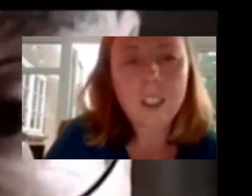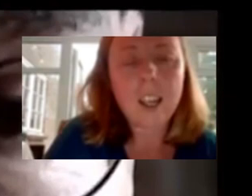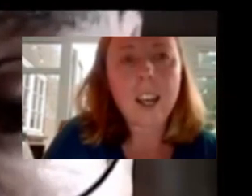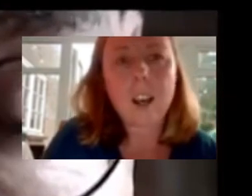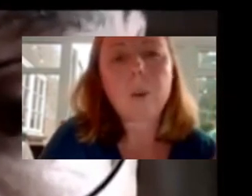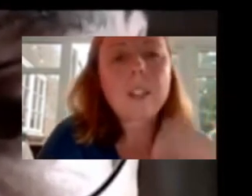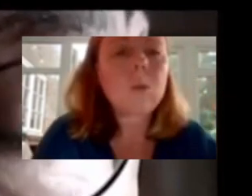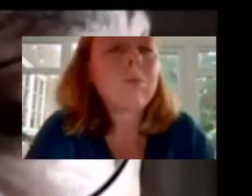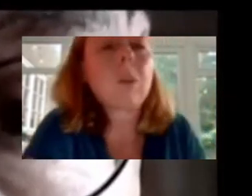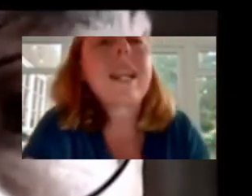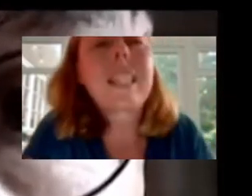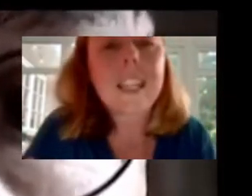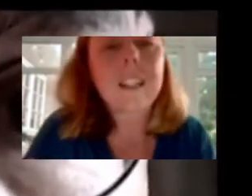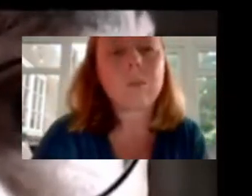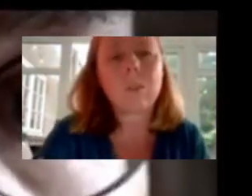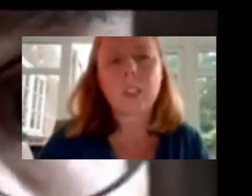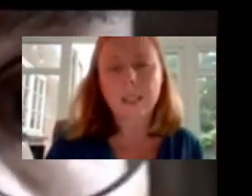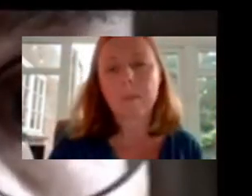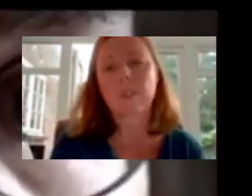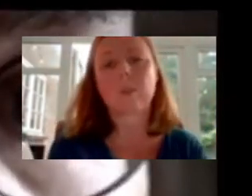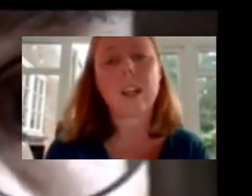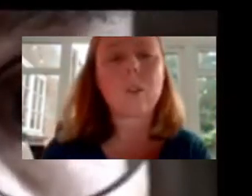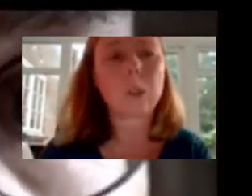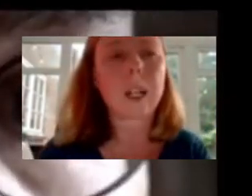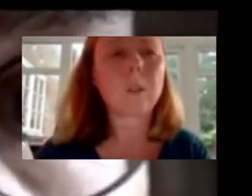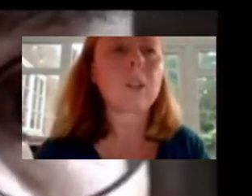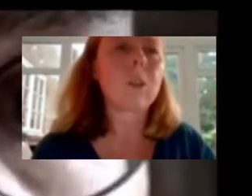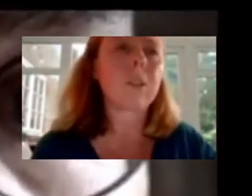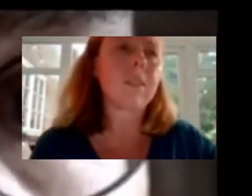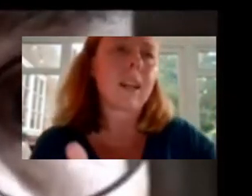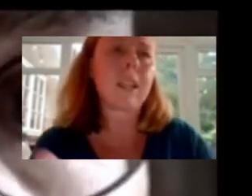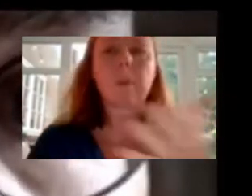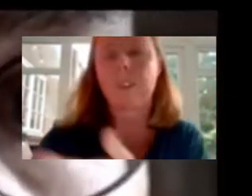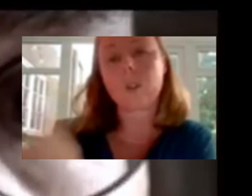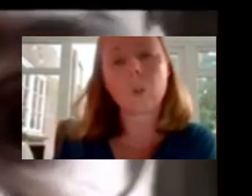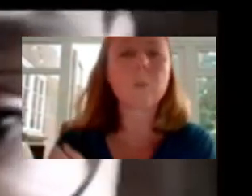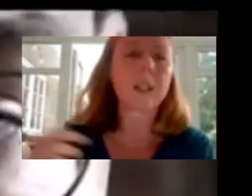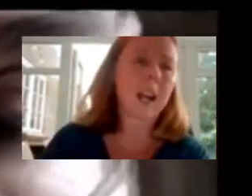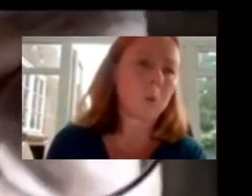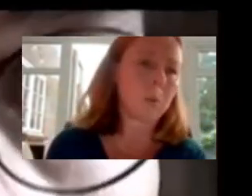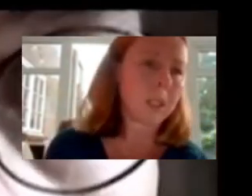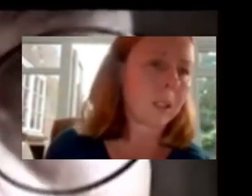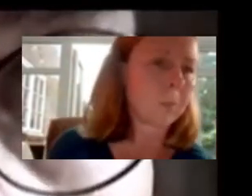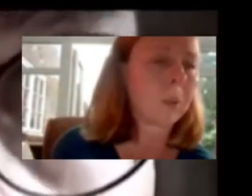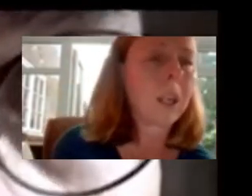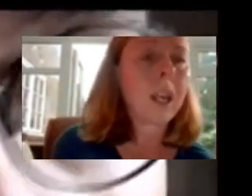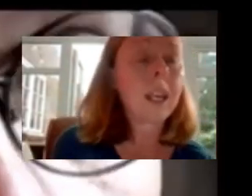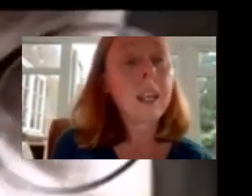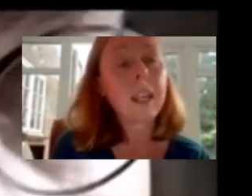verídica. O Brasil não merecia um tratamento, né? Um tratamento que você faria para fazer um documentário, por